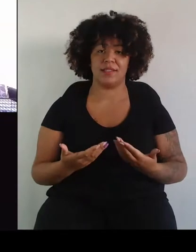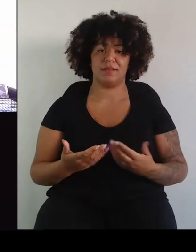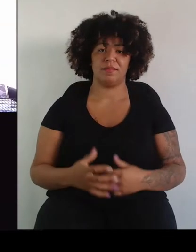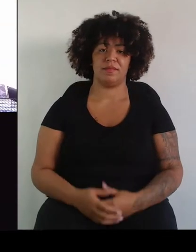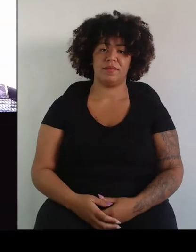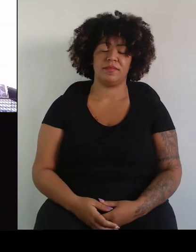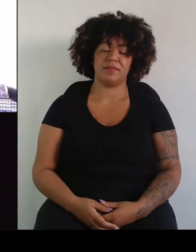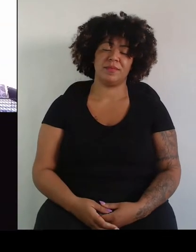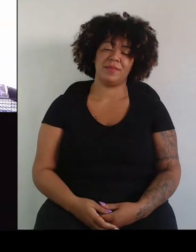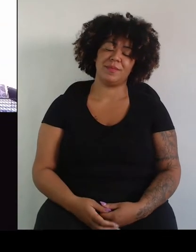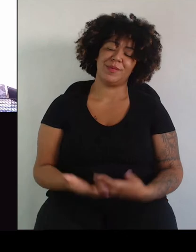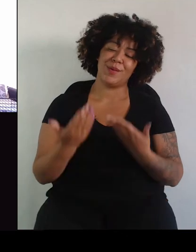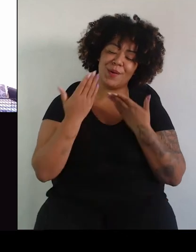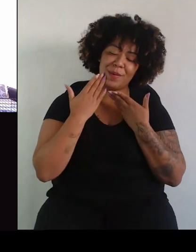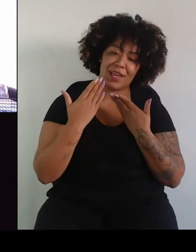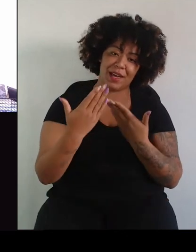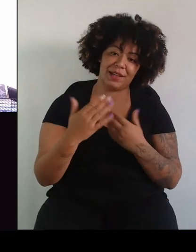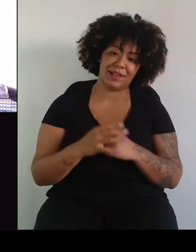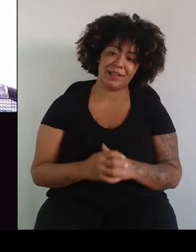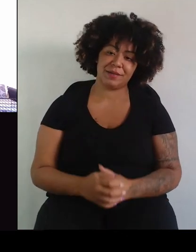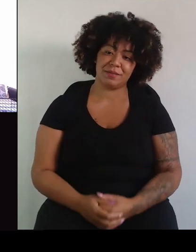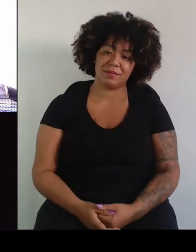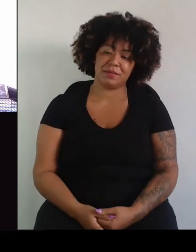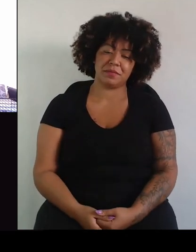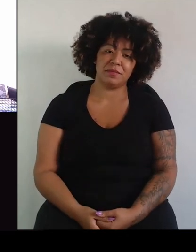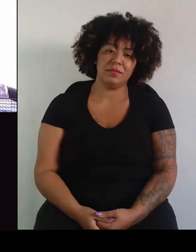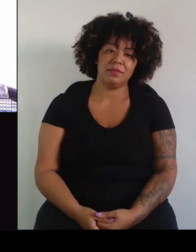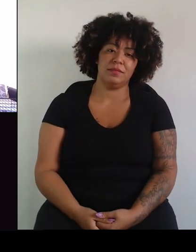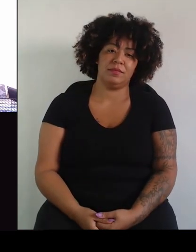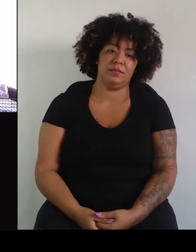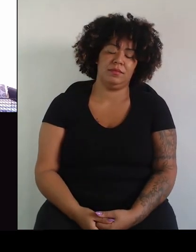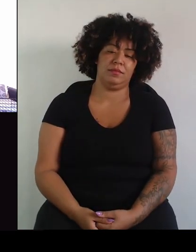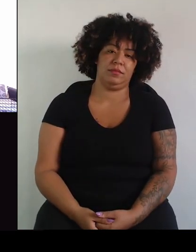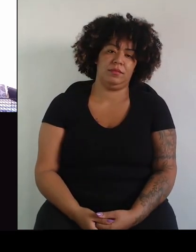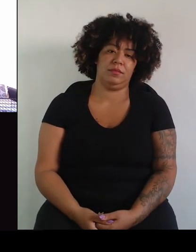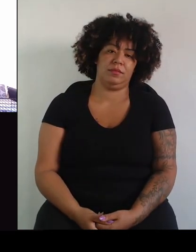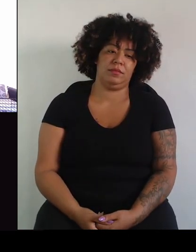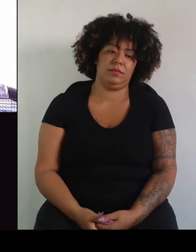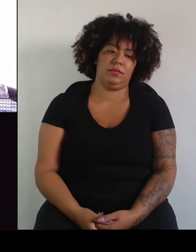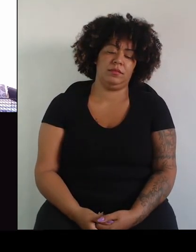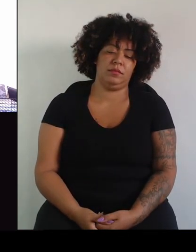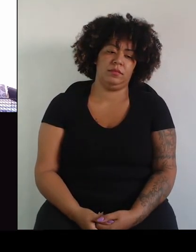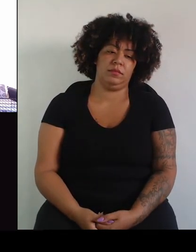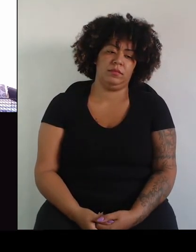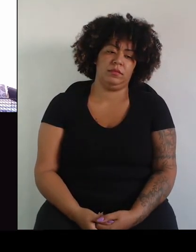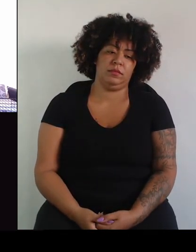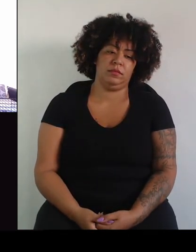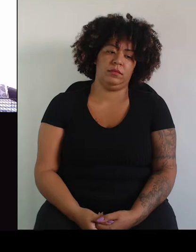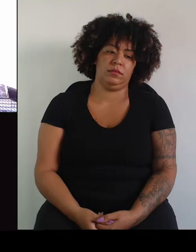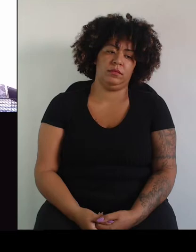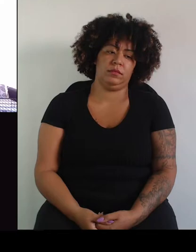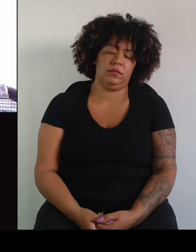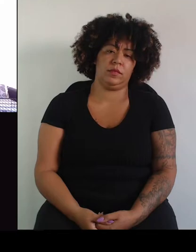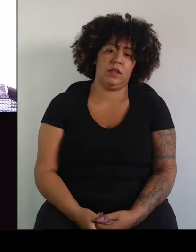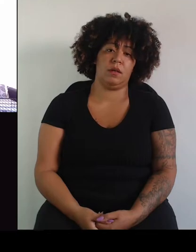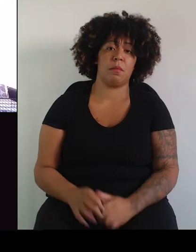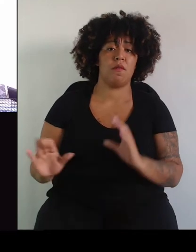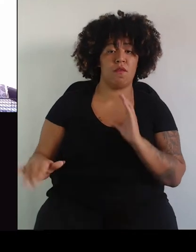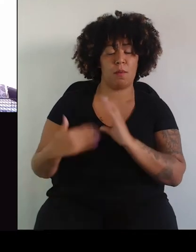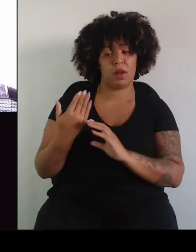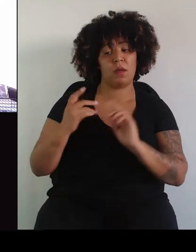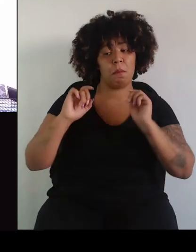pregado eu acabei de saber aqui que a gente vai poder seguir por mais alguns minutinhos Então